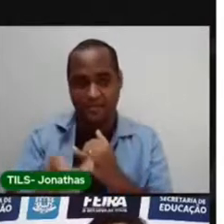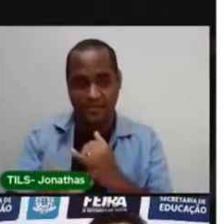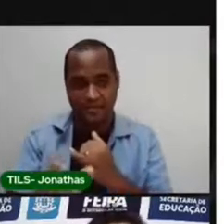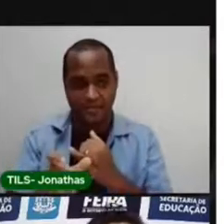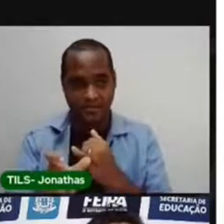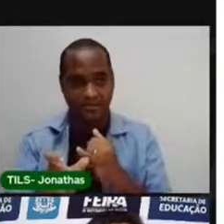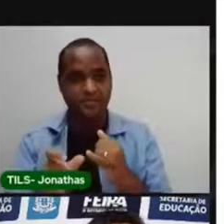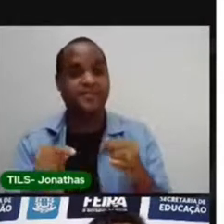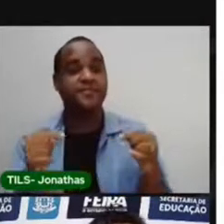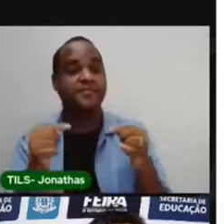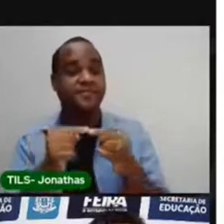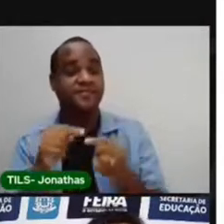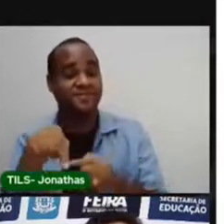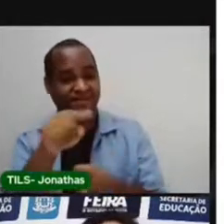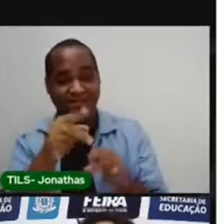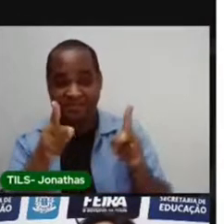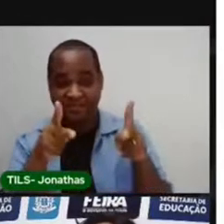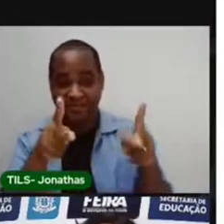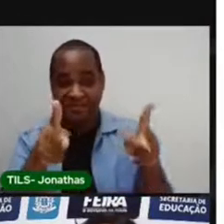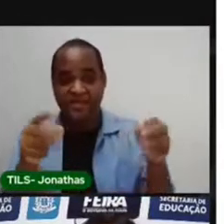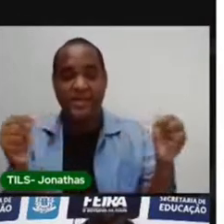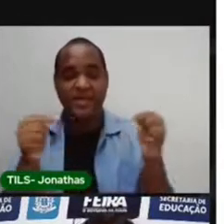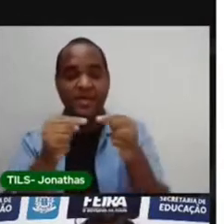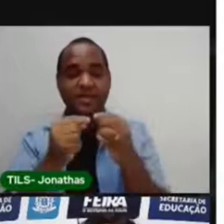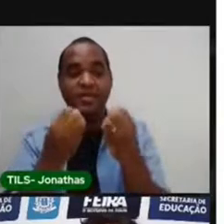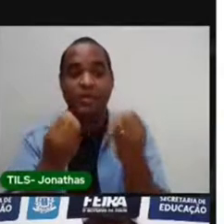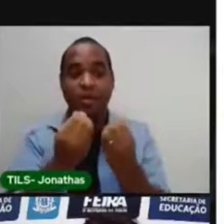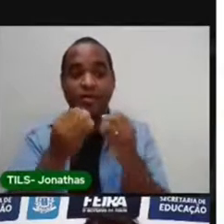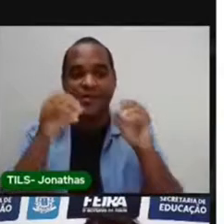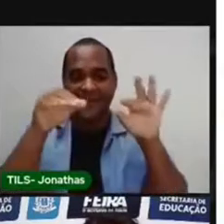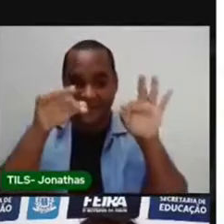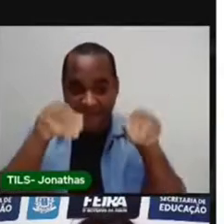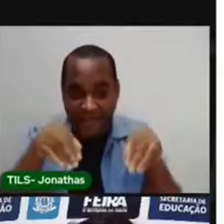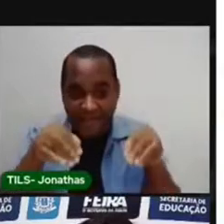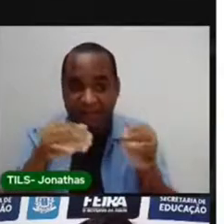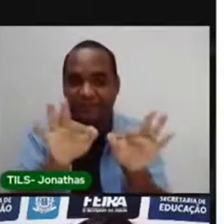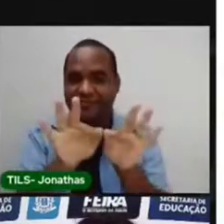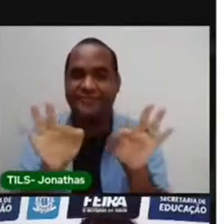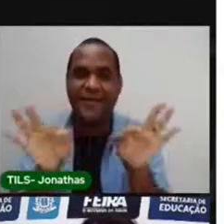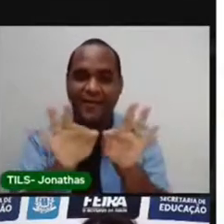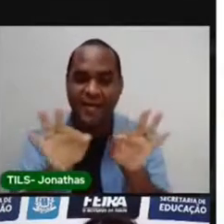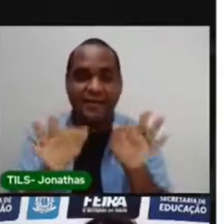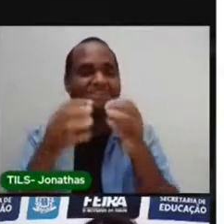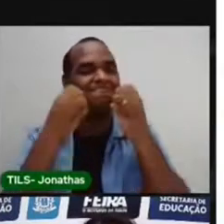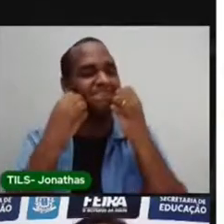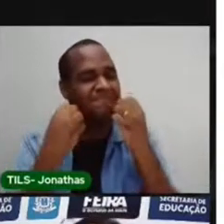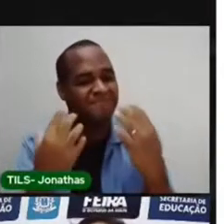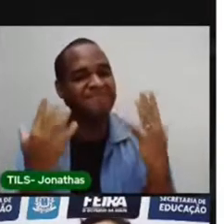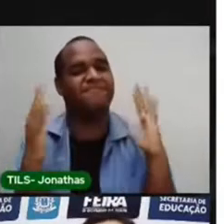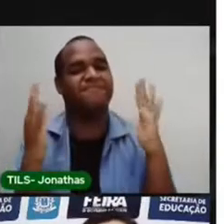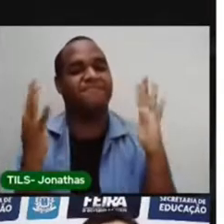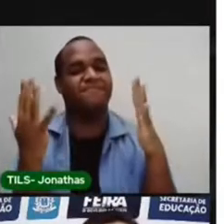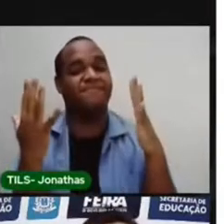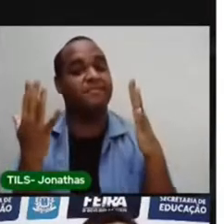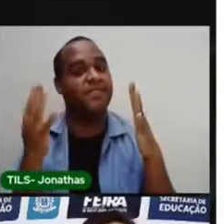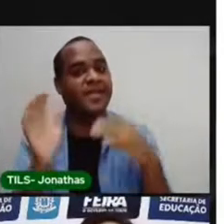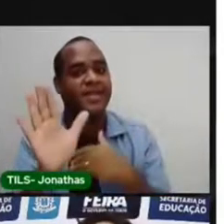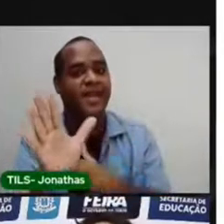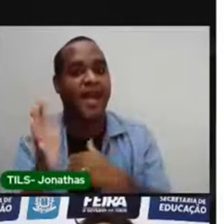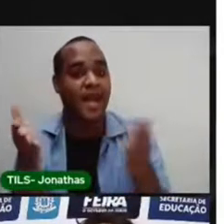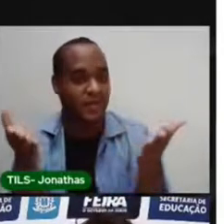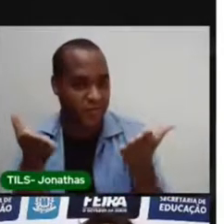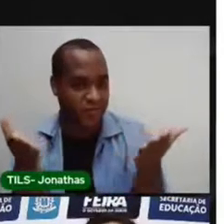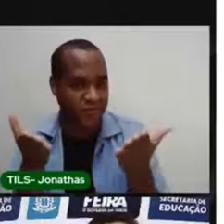parecido. E sempre vão ficar no final das frases. Muito bem.